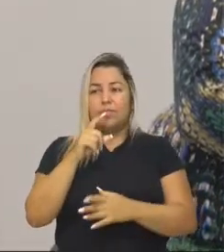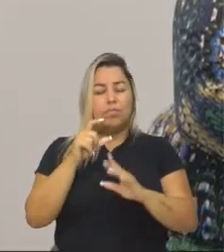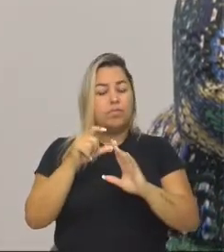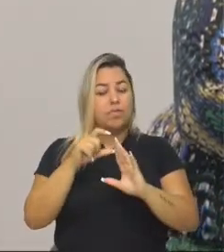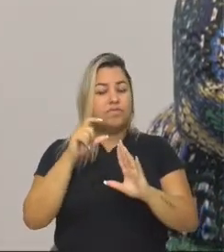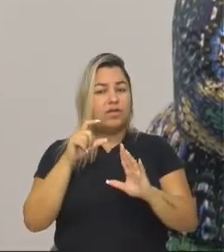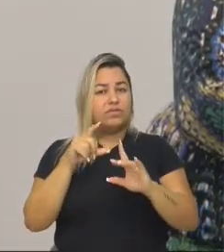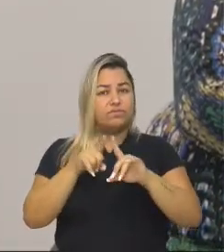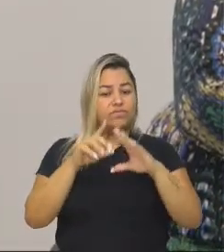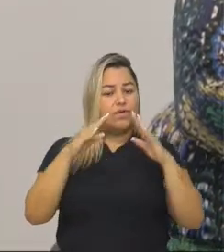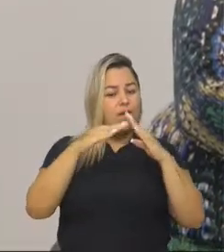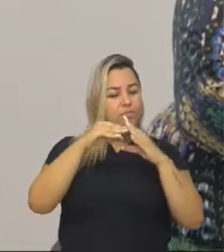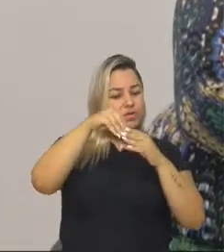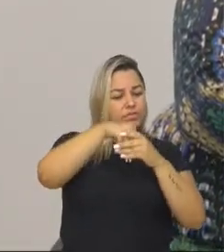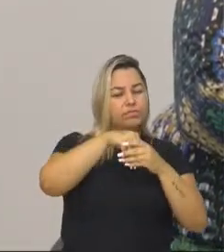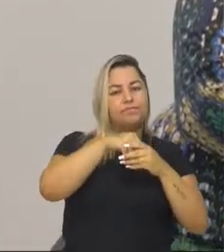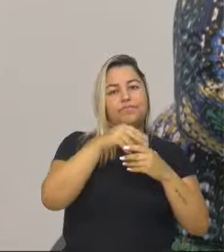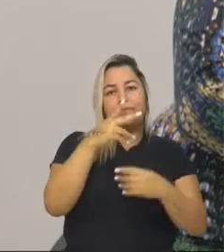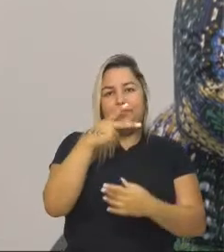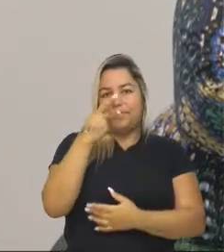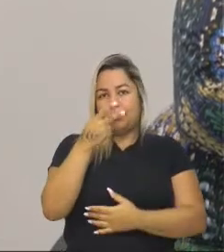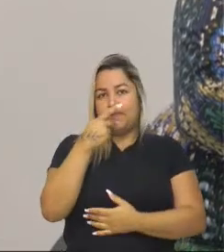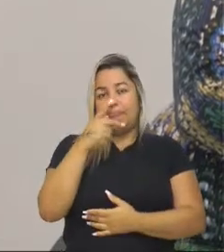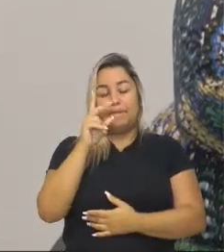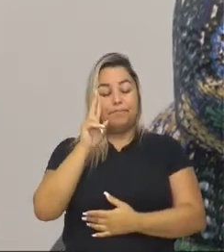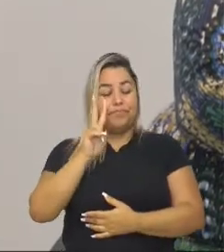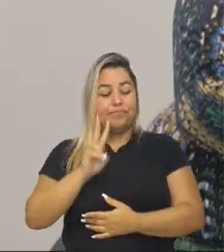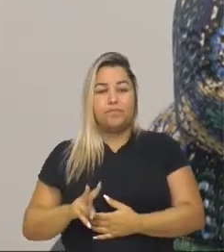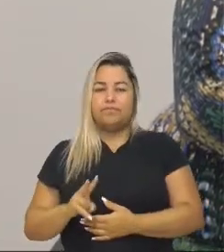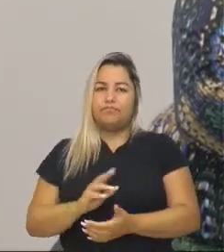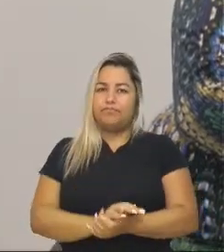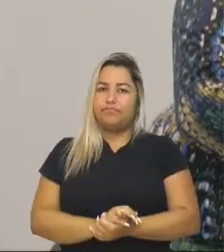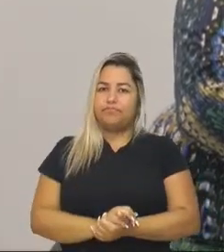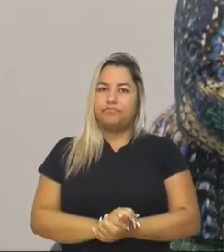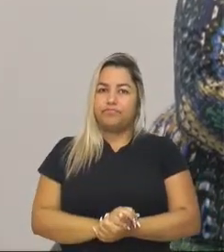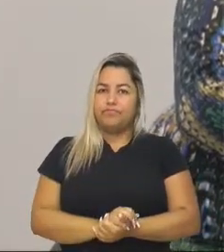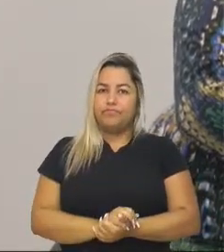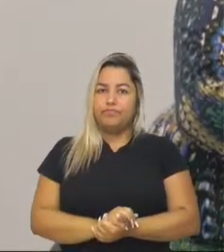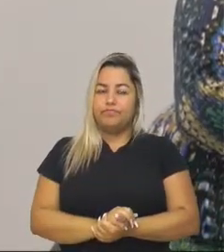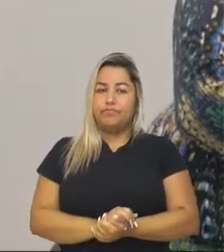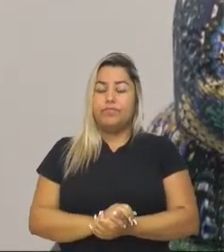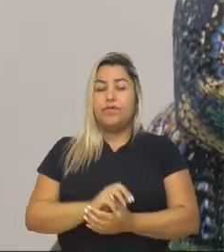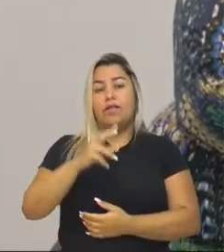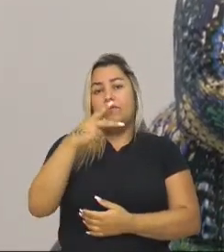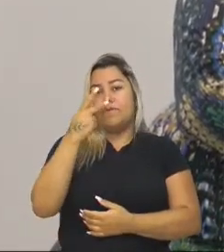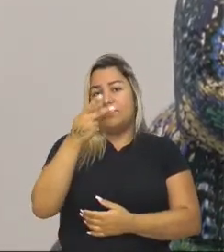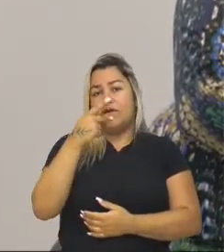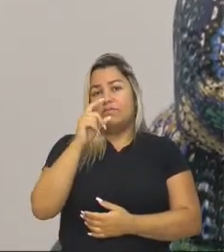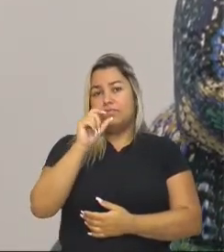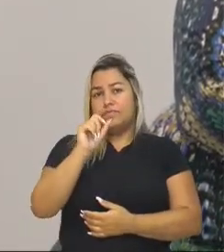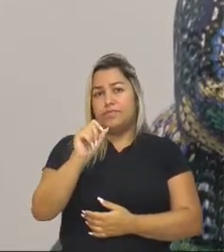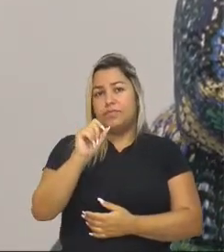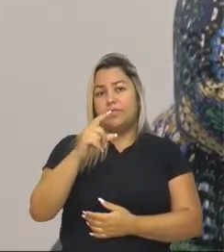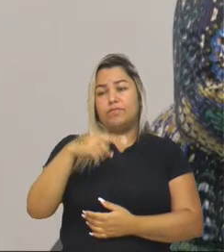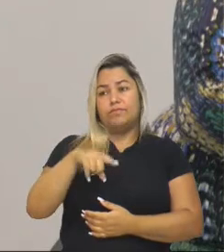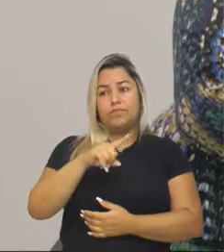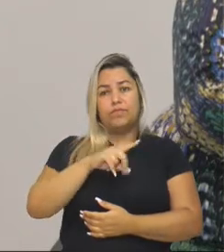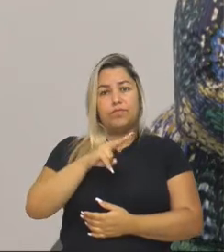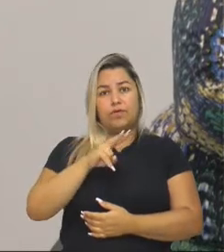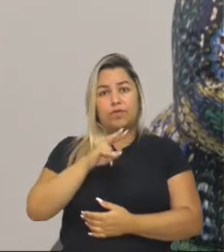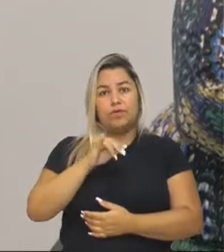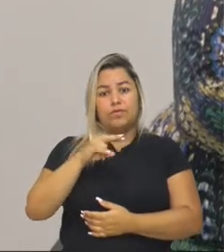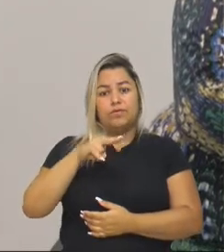levar para casa, que ela sempre falou assim uma vez, e aí peço licença para aquele do lado dela para citar, de que nossa vingança vai ser